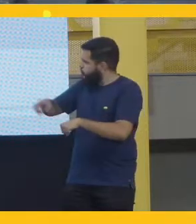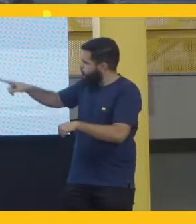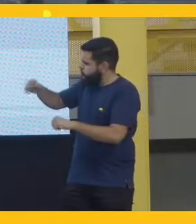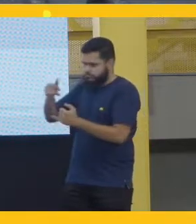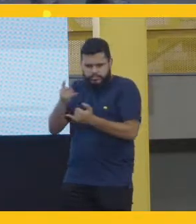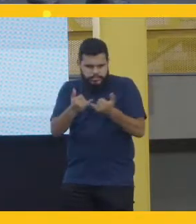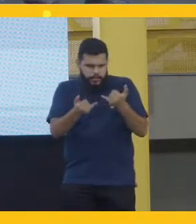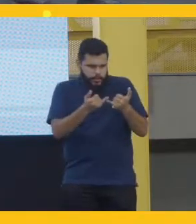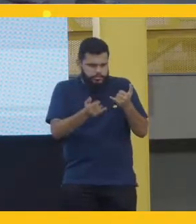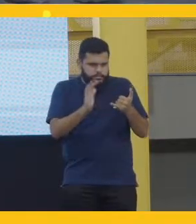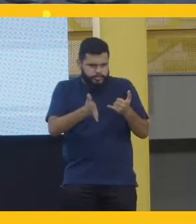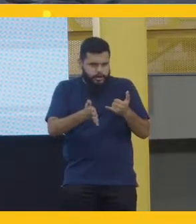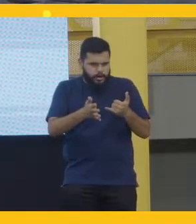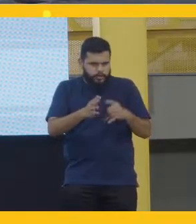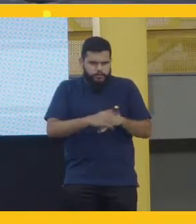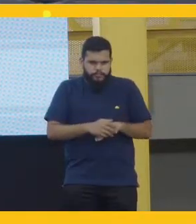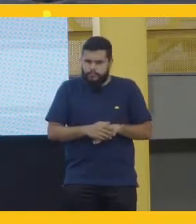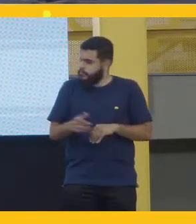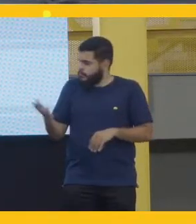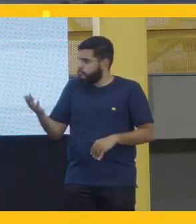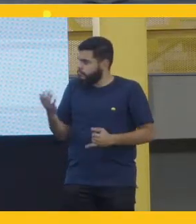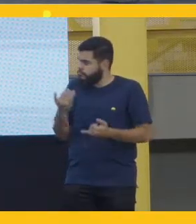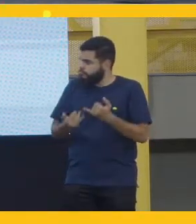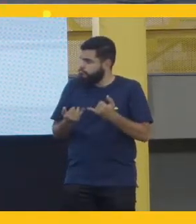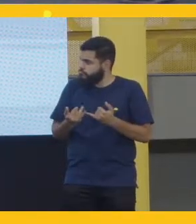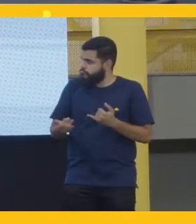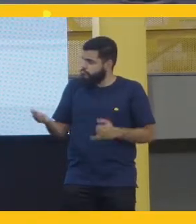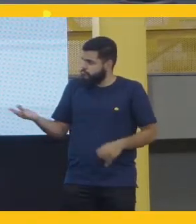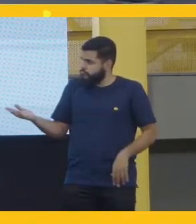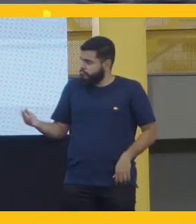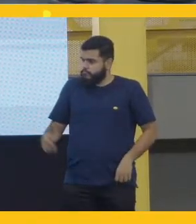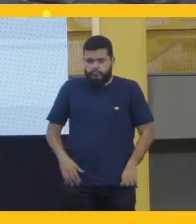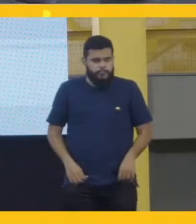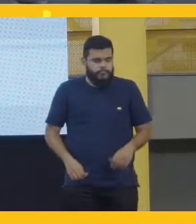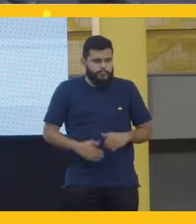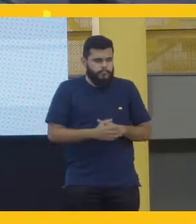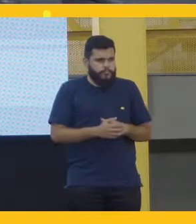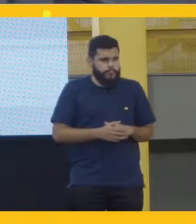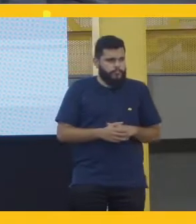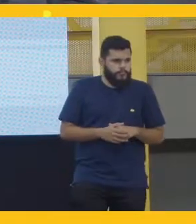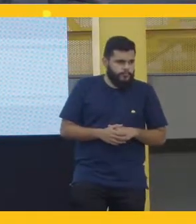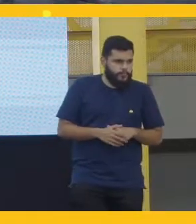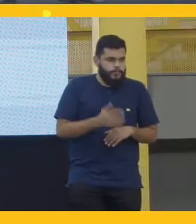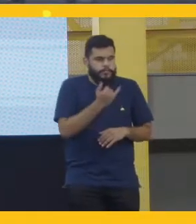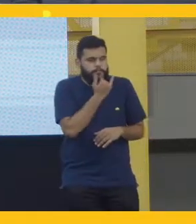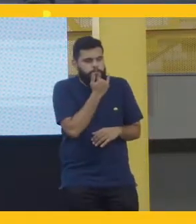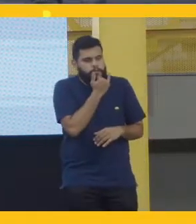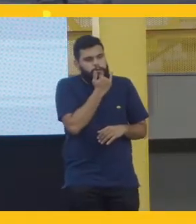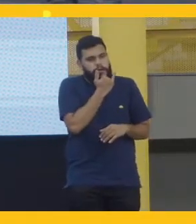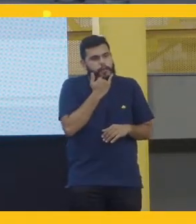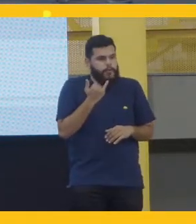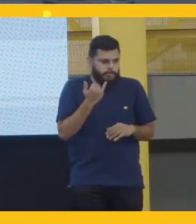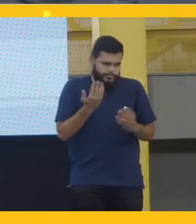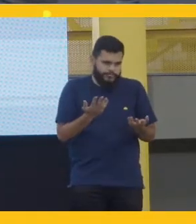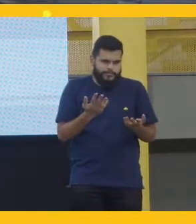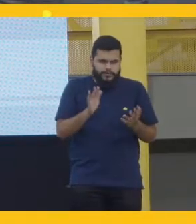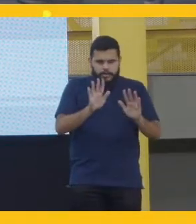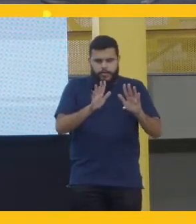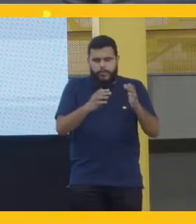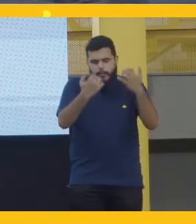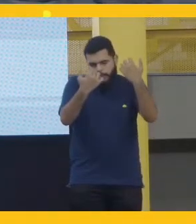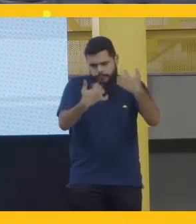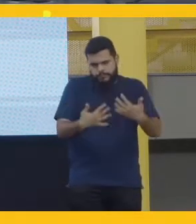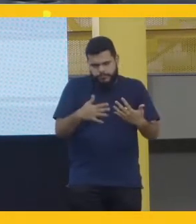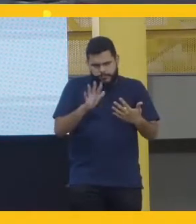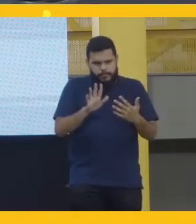Que louco, né? Por que que eu consigo esquentar com luz? Depende do objeto. Já já nós vamos falar